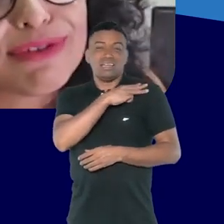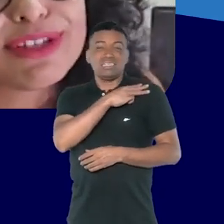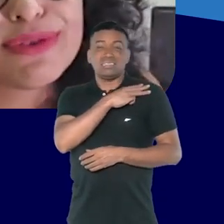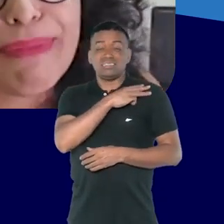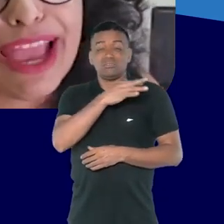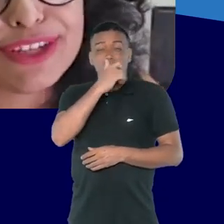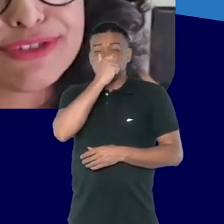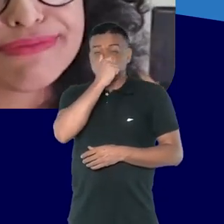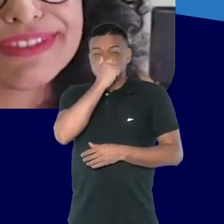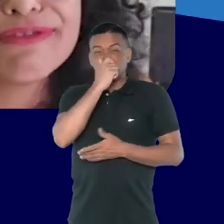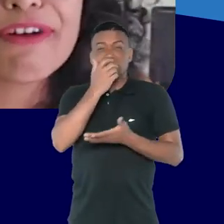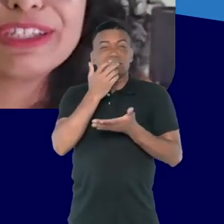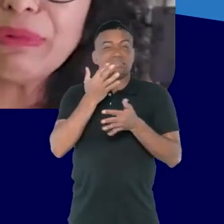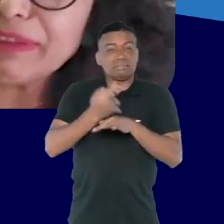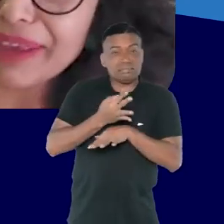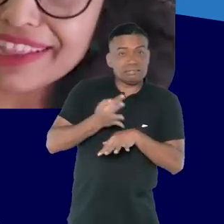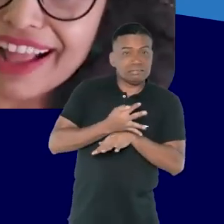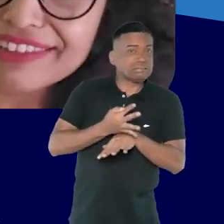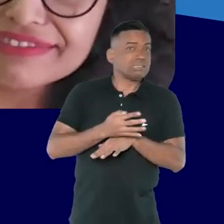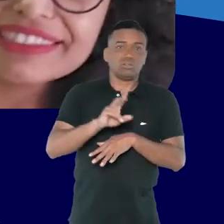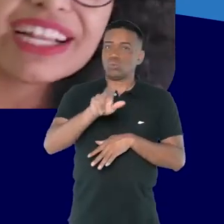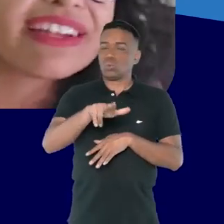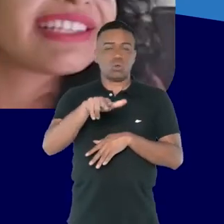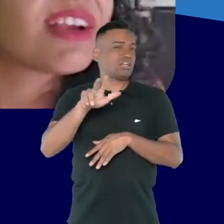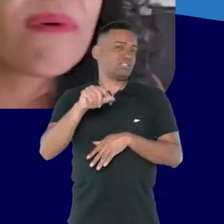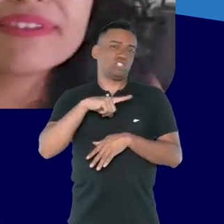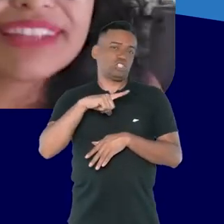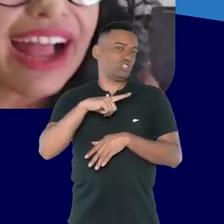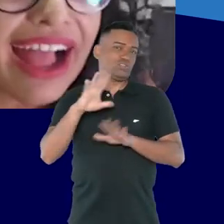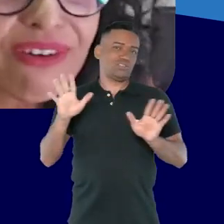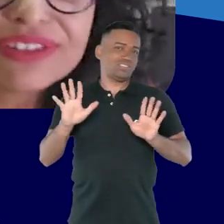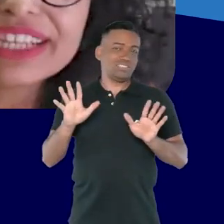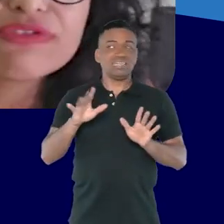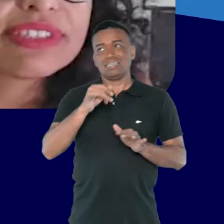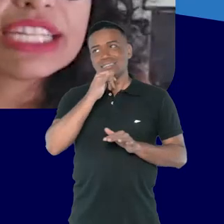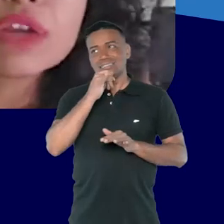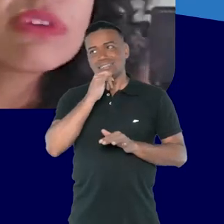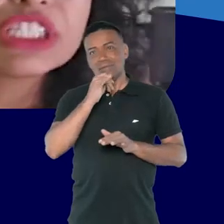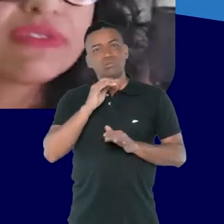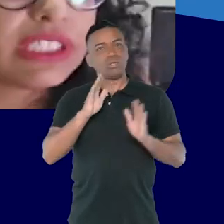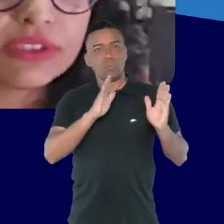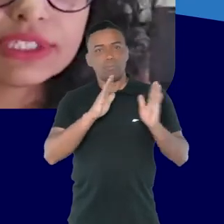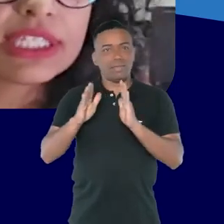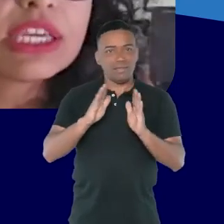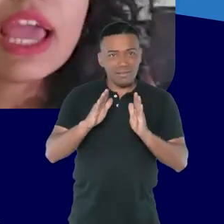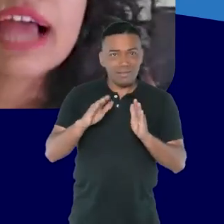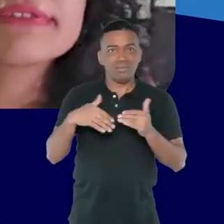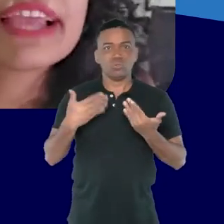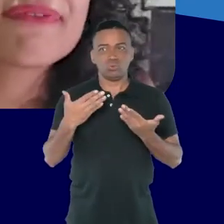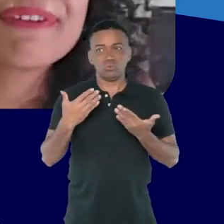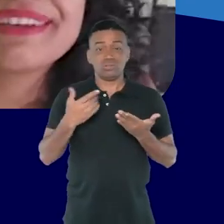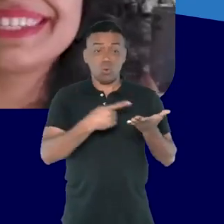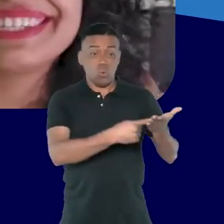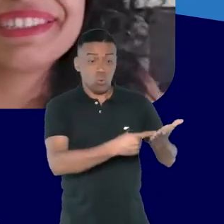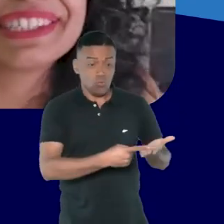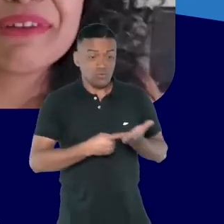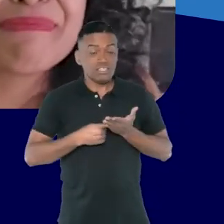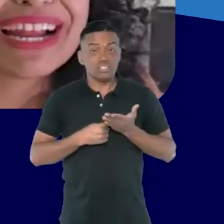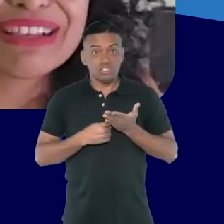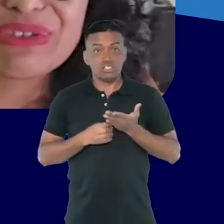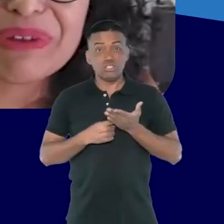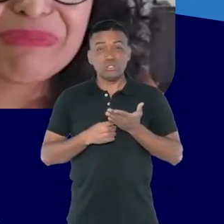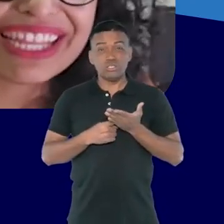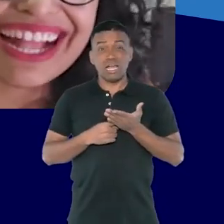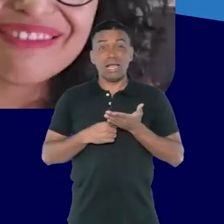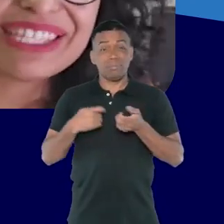principalmente porque eu já estava no ensino médio, num colégio muito apertado. Então era assim, quando dá, quando eu tenho vontade. Eu nunca tive isso, assim. A não ser quando, assim,